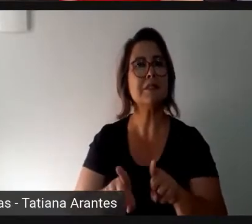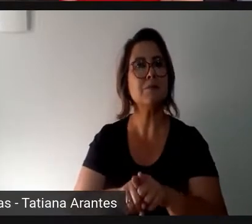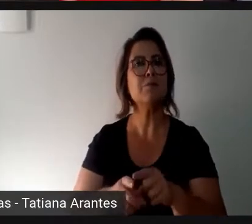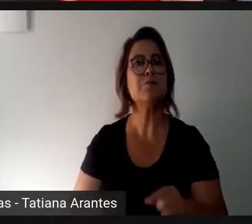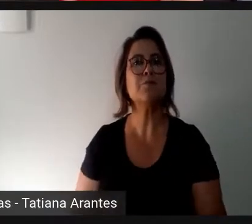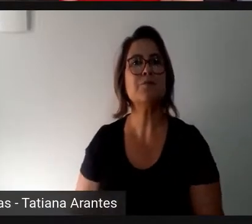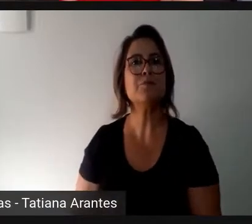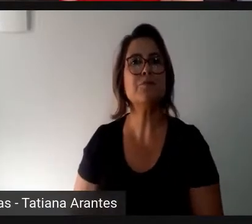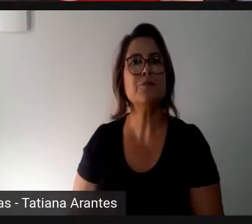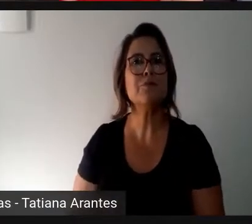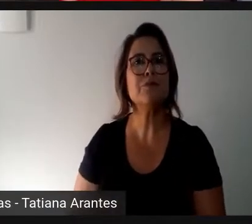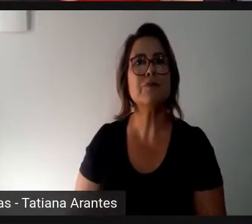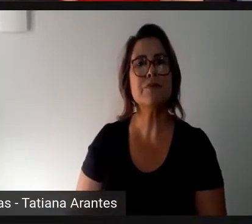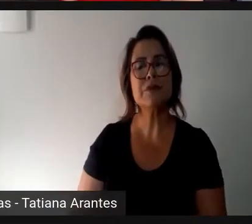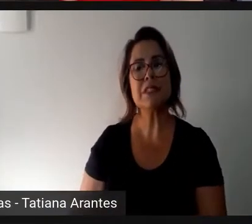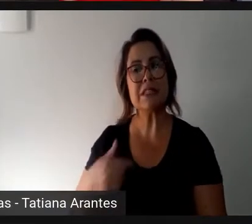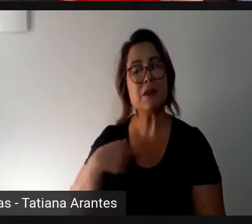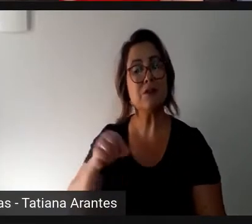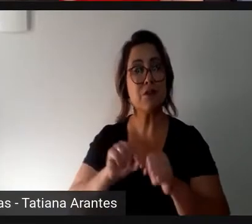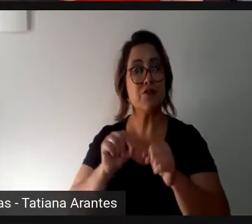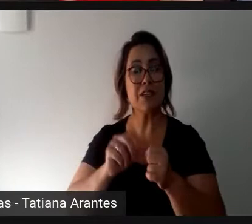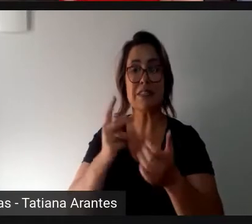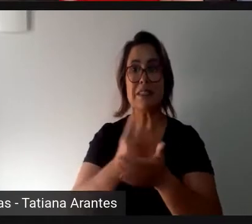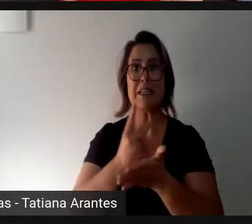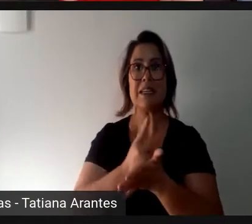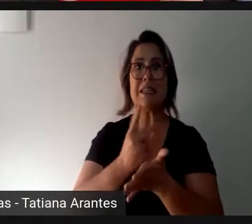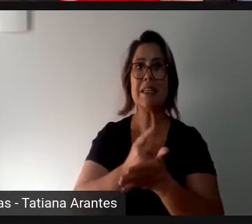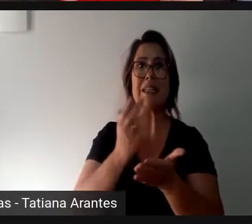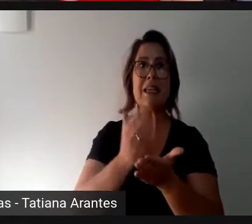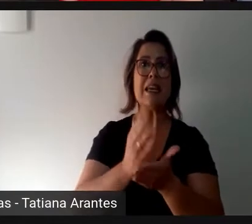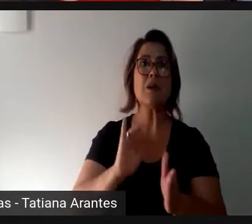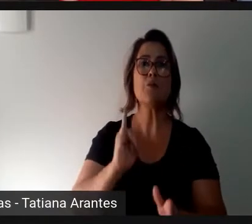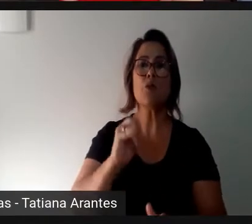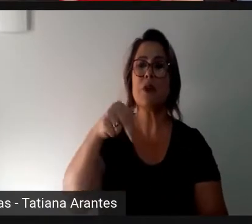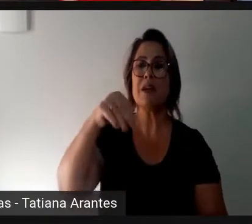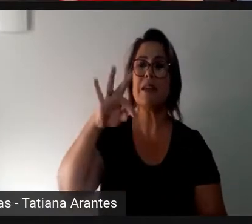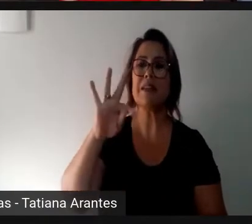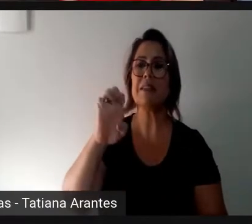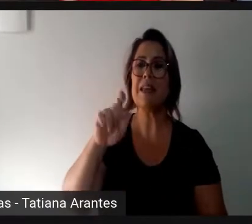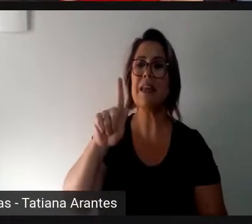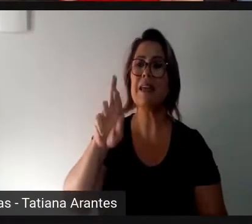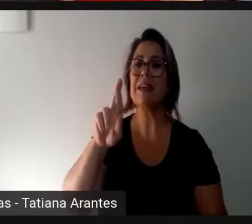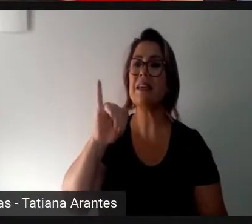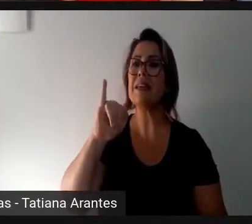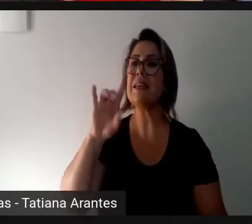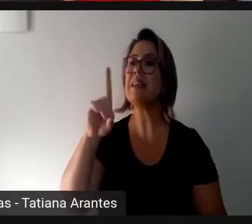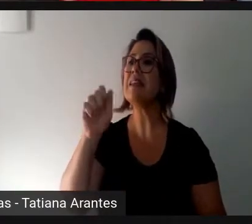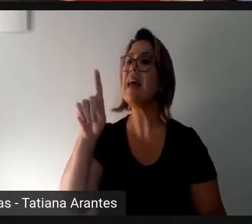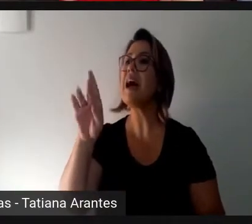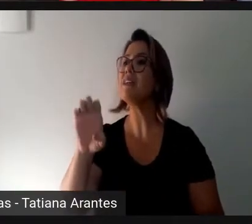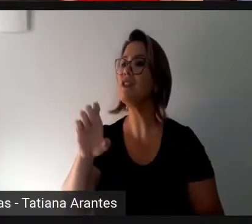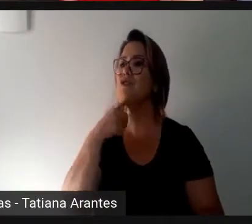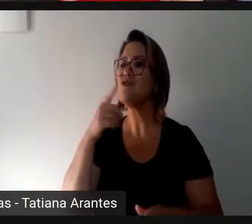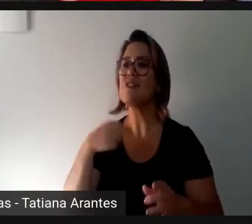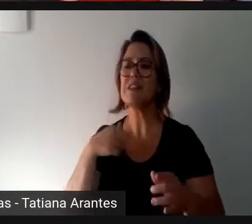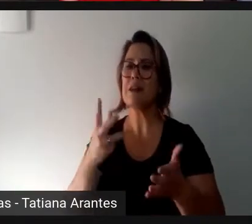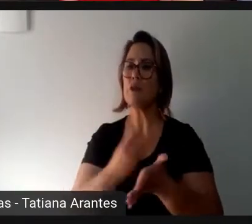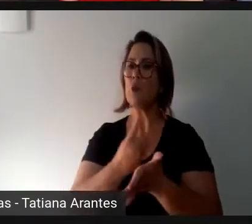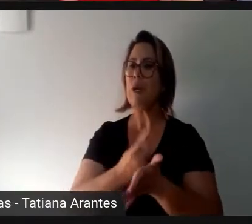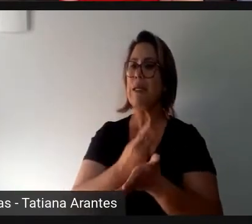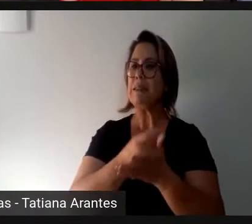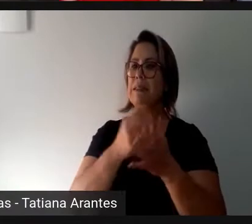que é programa de integridade. Mas as organizações são diferentes, elas têm valores diferentes. Então, eu posso ir